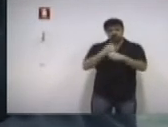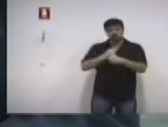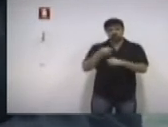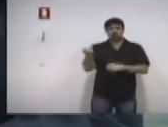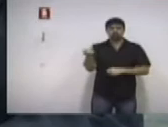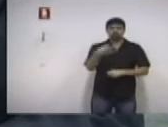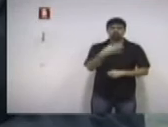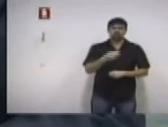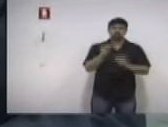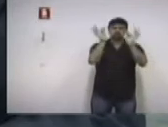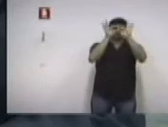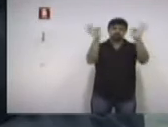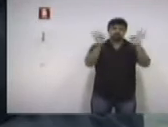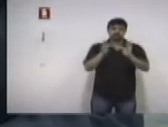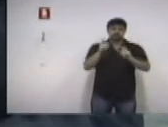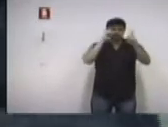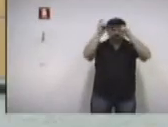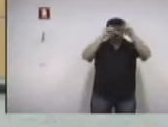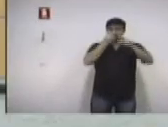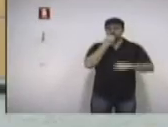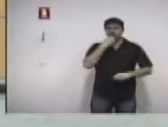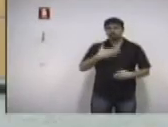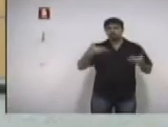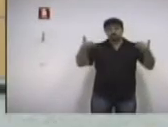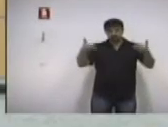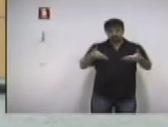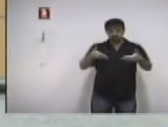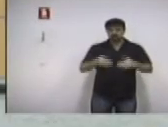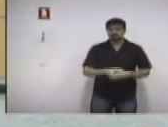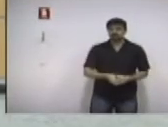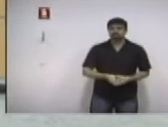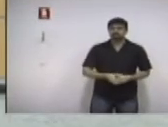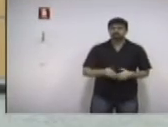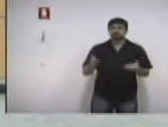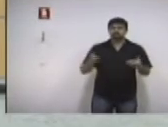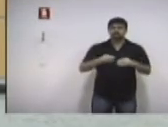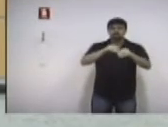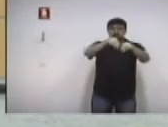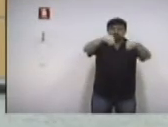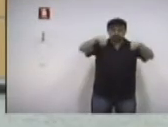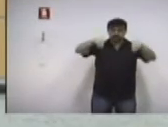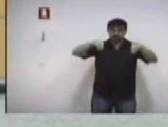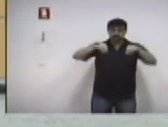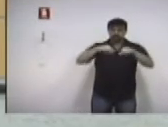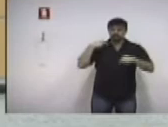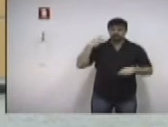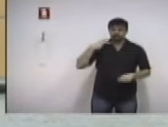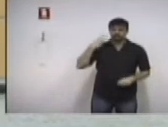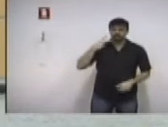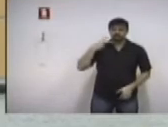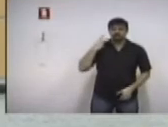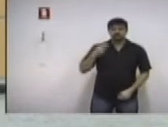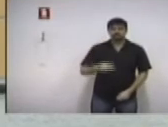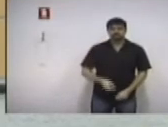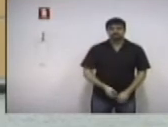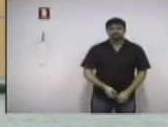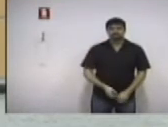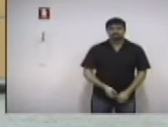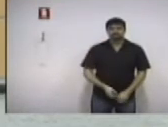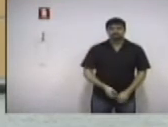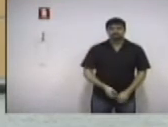uma boa noite a todos e uma boa sessão para todos nós o vereador Daniel Barros Oi